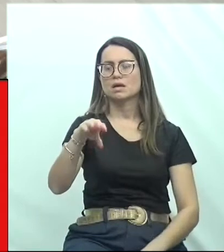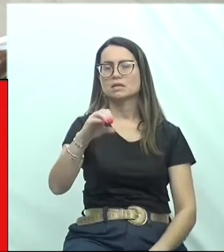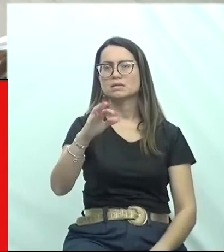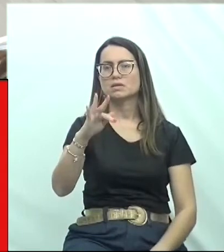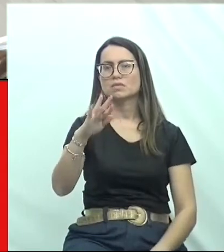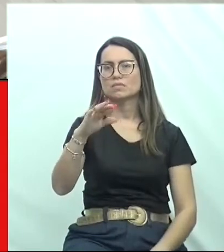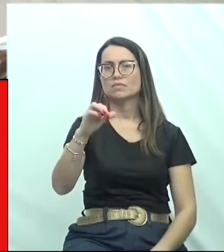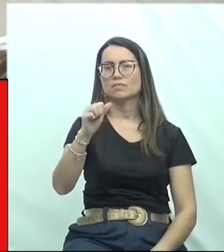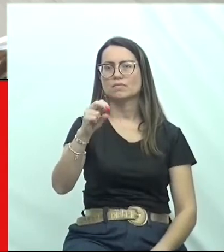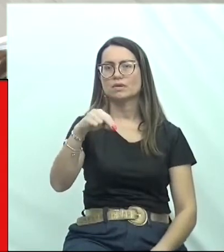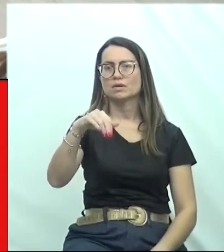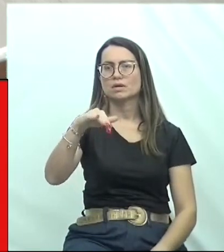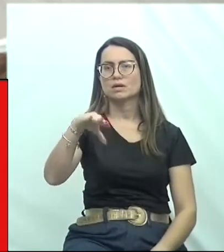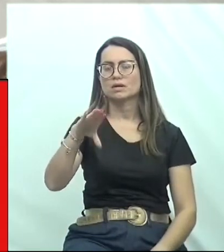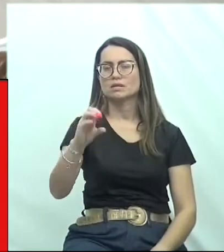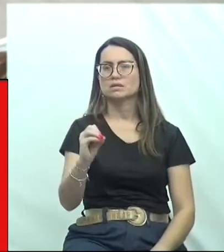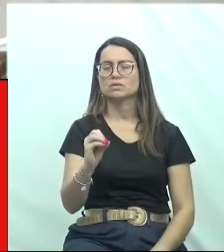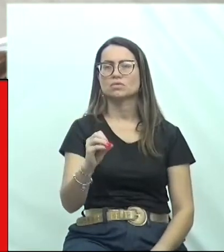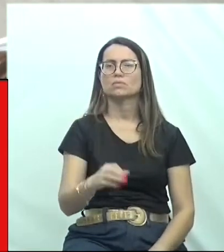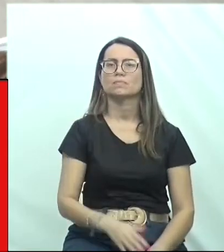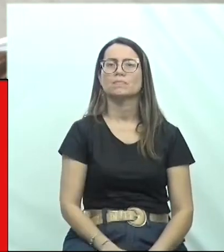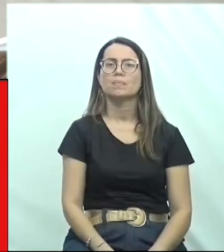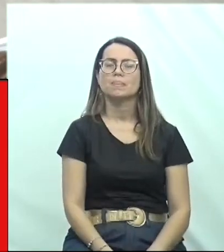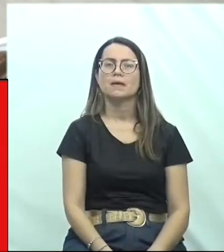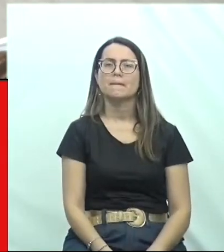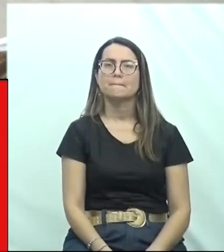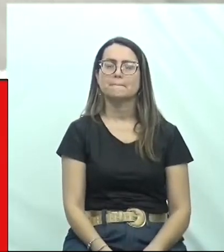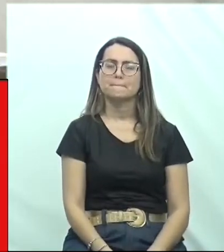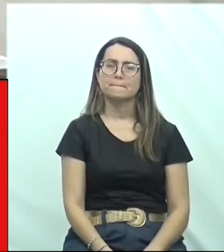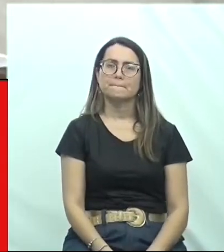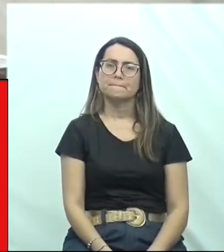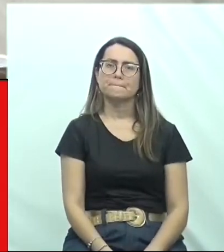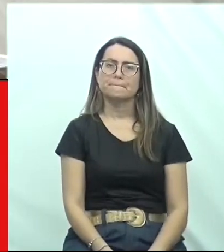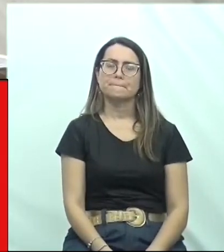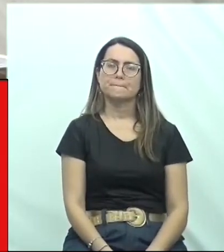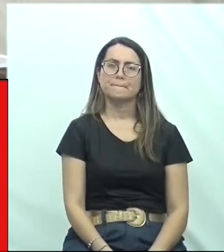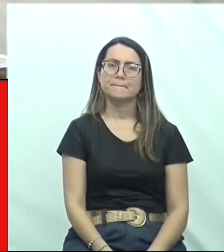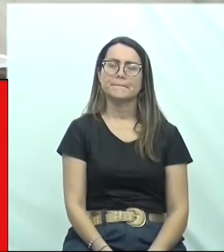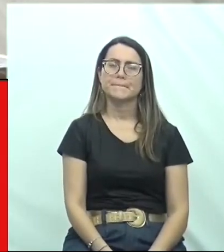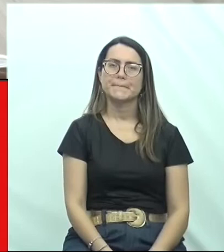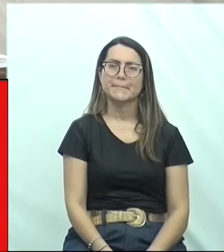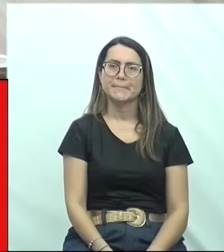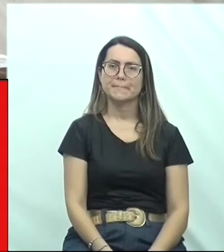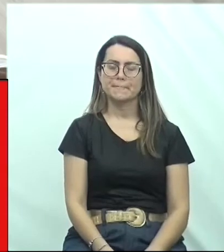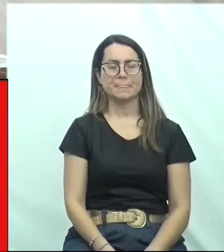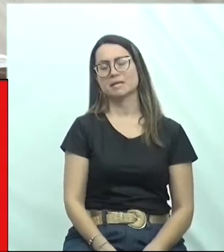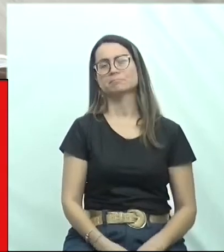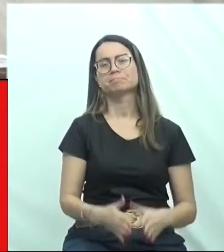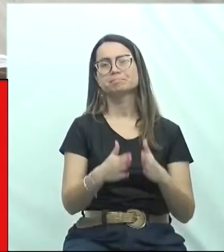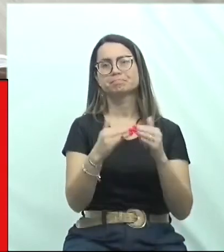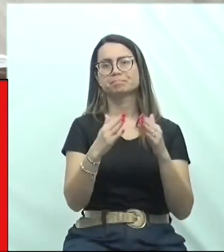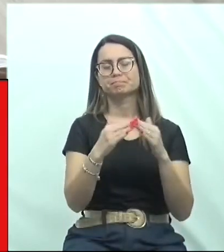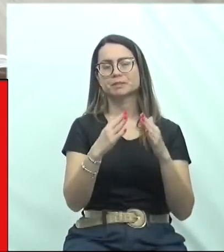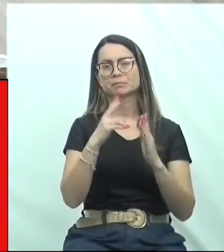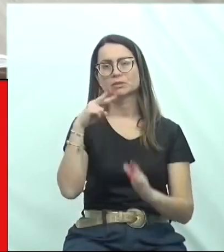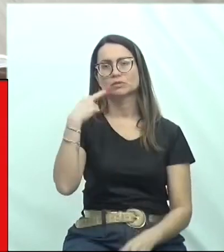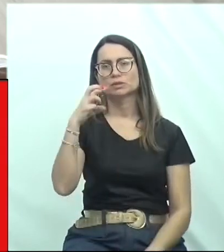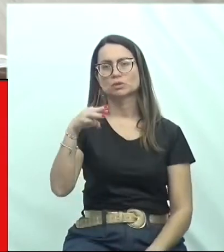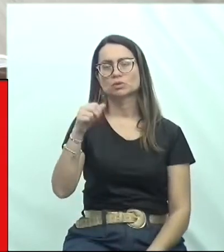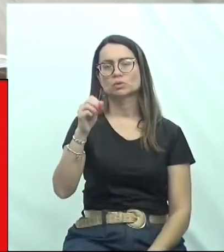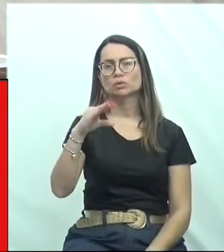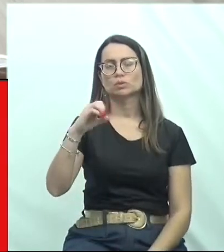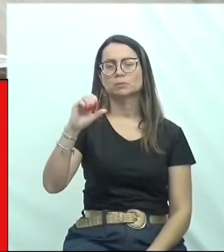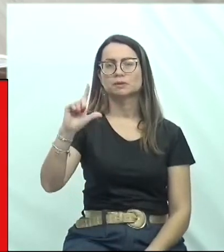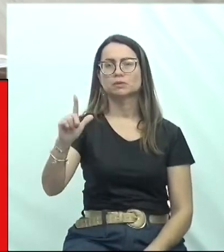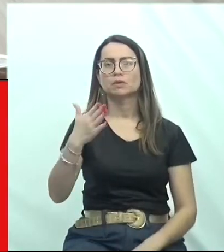Requerimento 481-22, de autoria do vereador Manuel Rosengue da Silva, envio de expediente ao chefe do Poder Executivo Municipal com